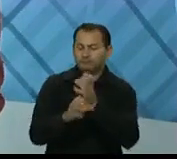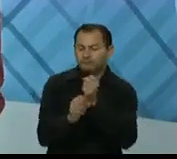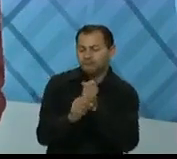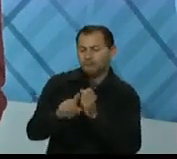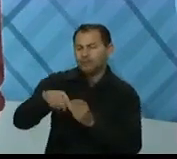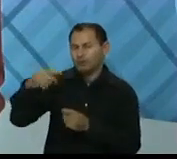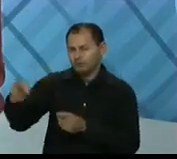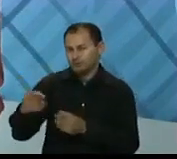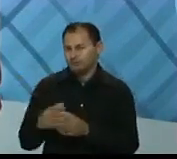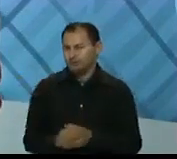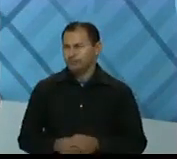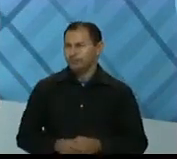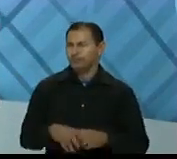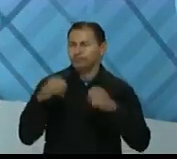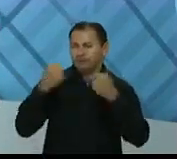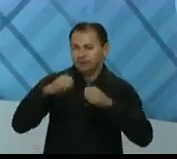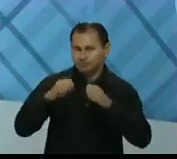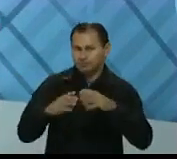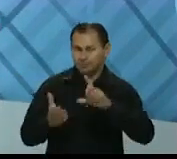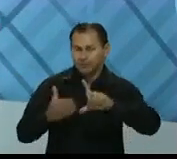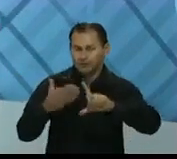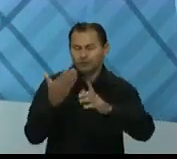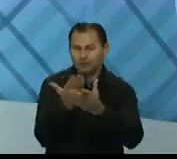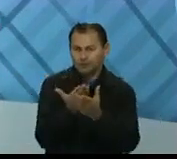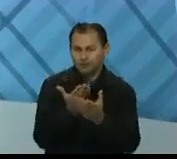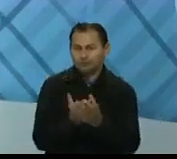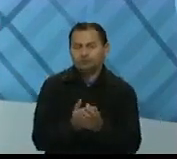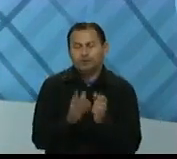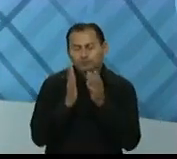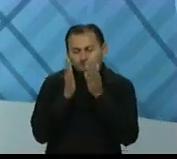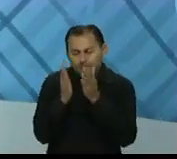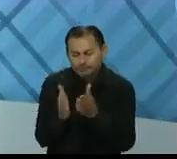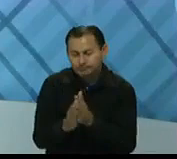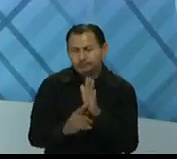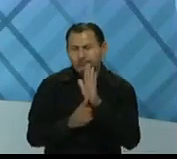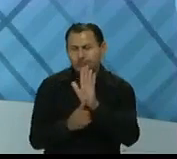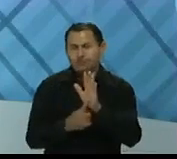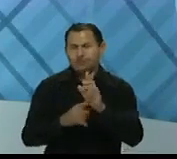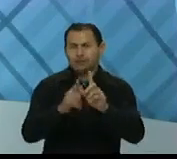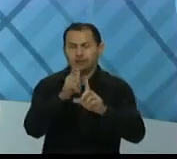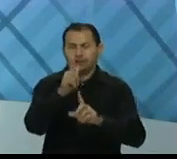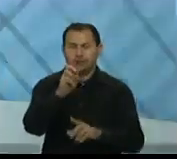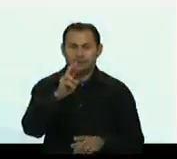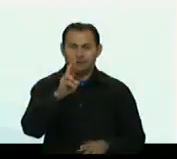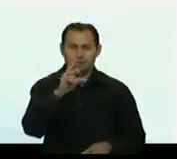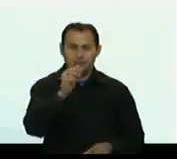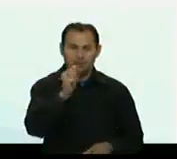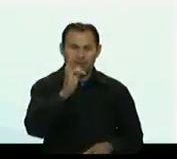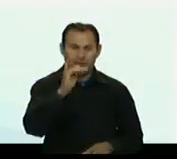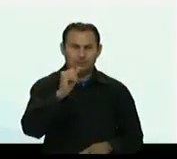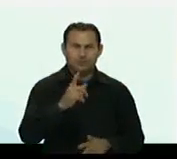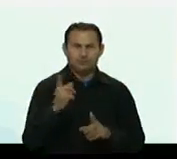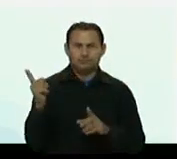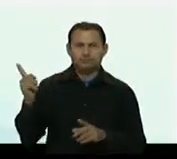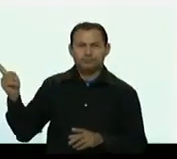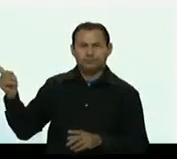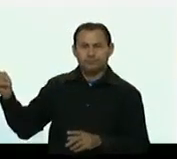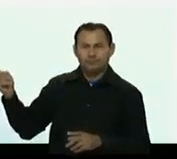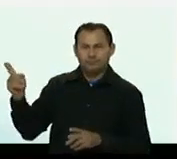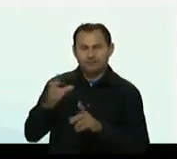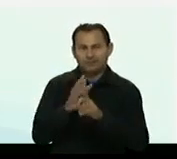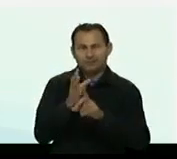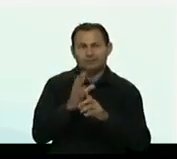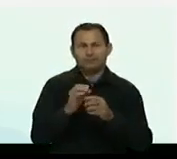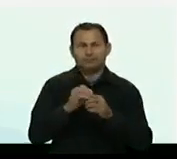conceito necessário para a nossa aula de hoje refere-se à representação gráfica. Acompanhe. No sistema de